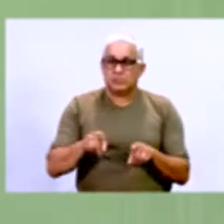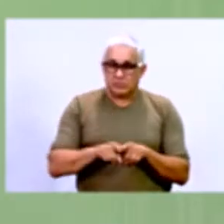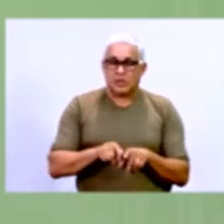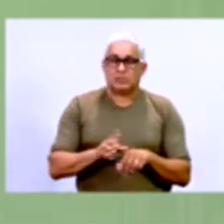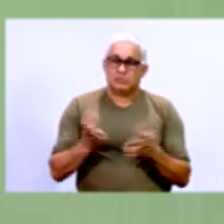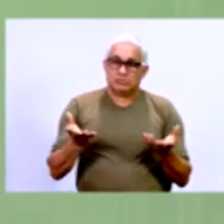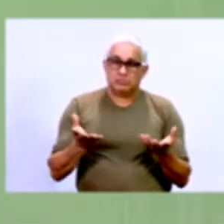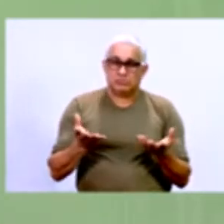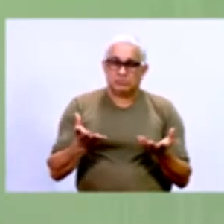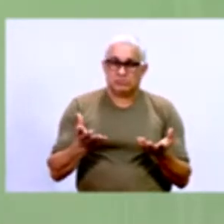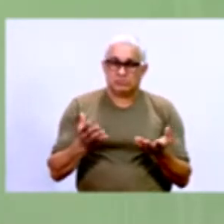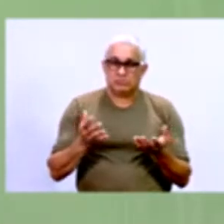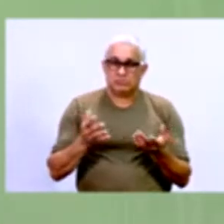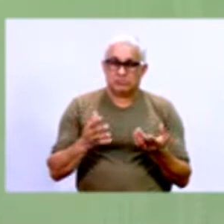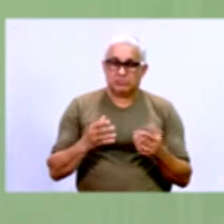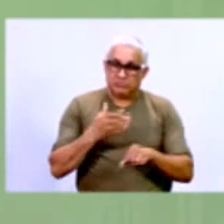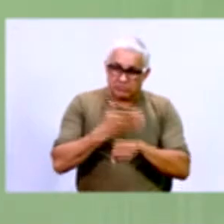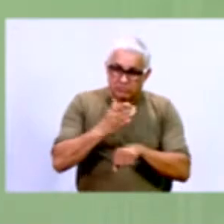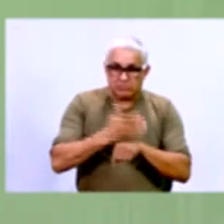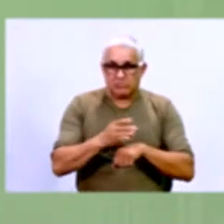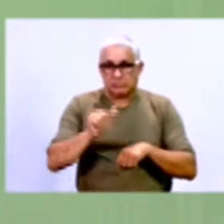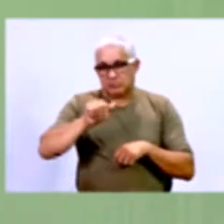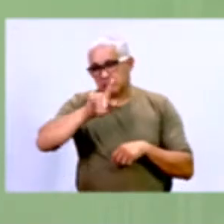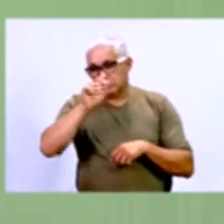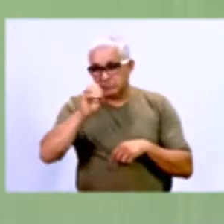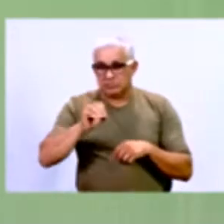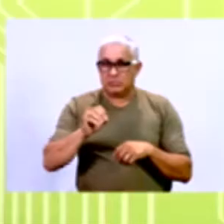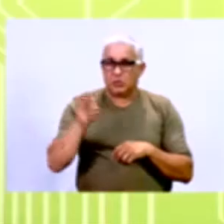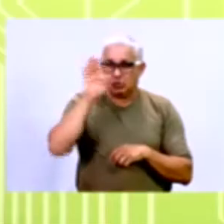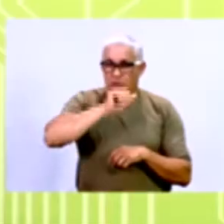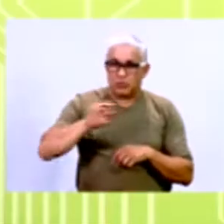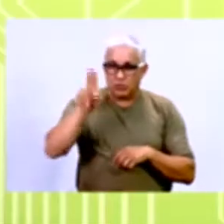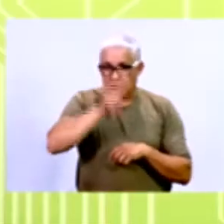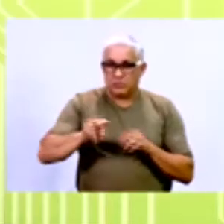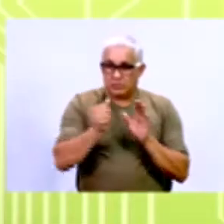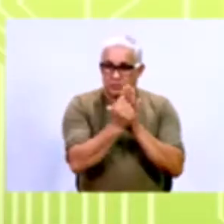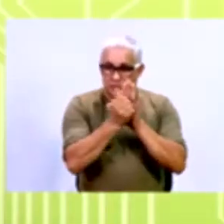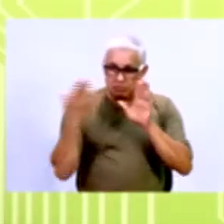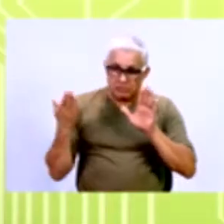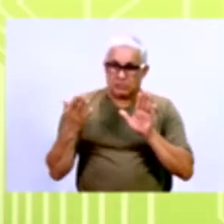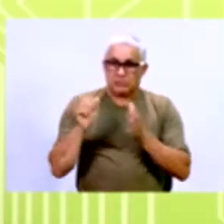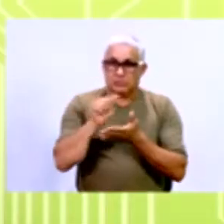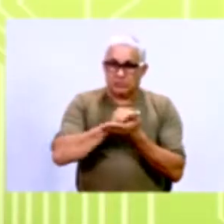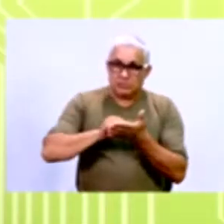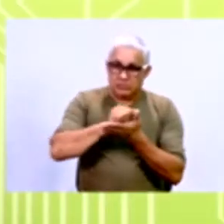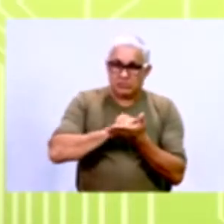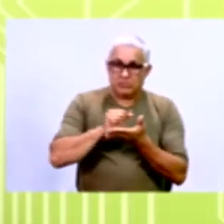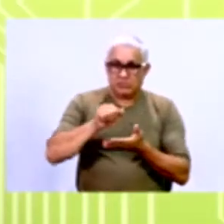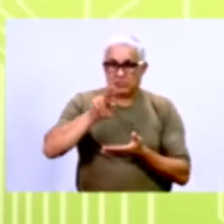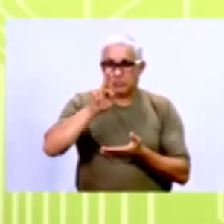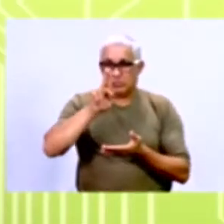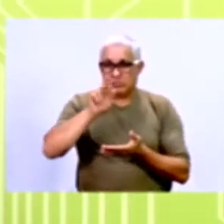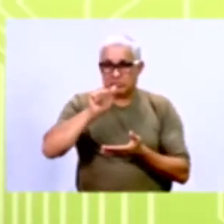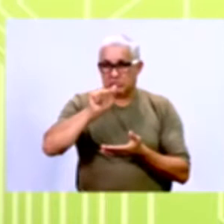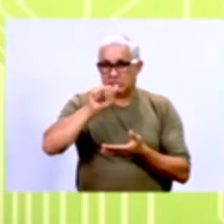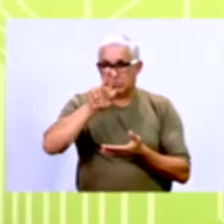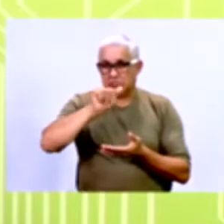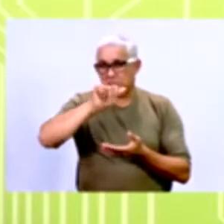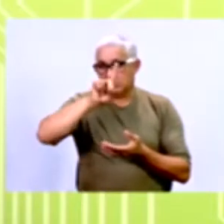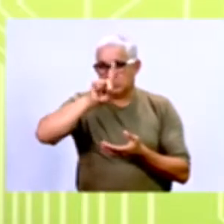de manipulação de áudio. Então, nós vamos usar um aplicativo para manipular o áudio, ok? Vamos fazer